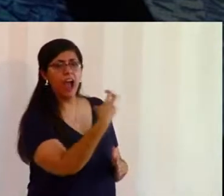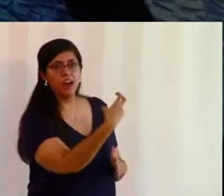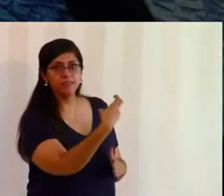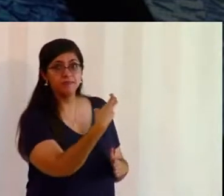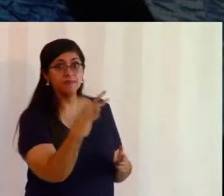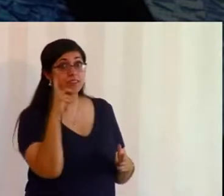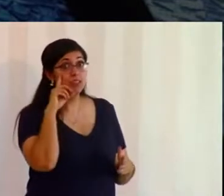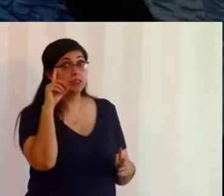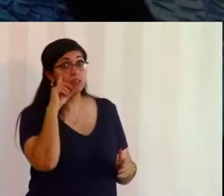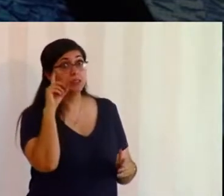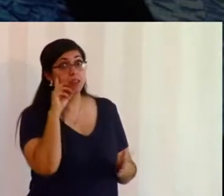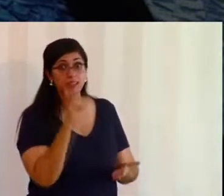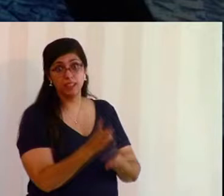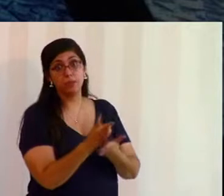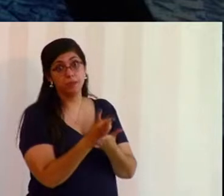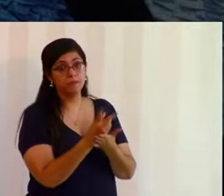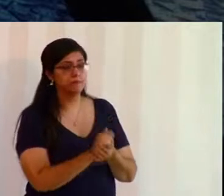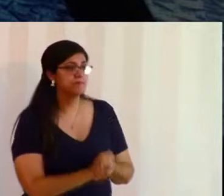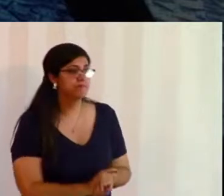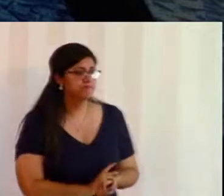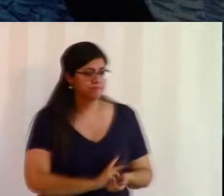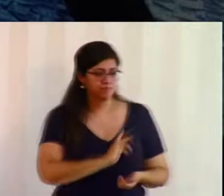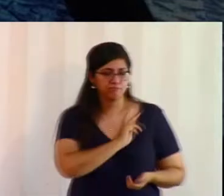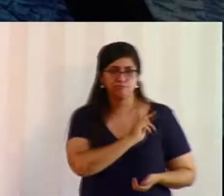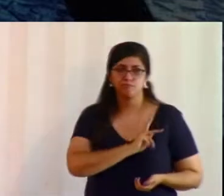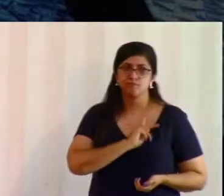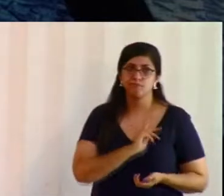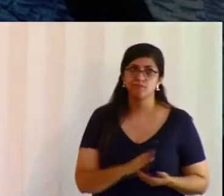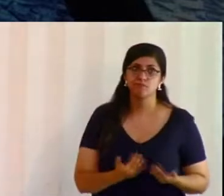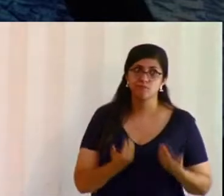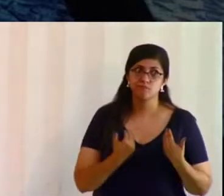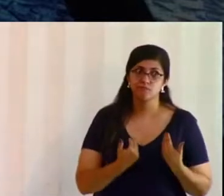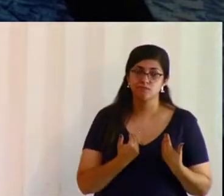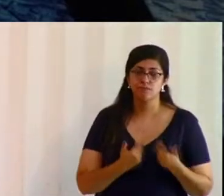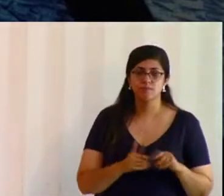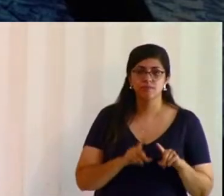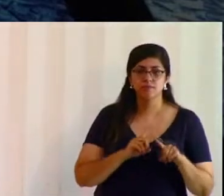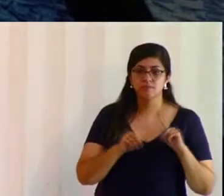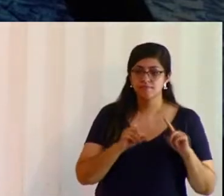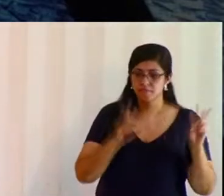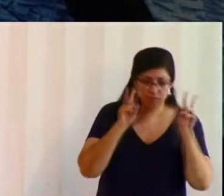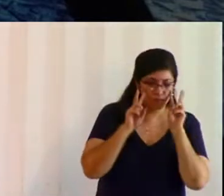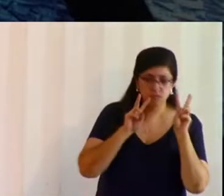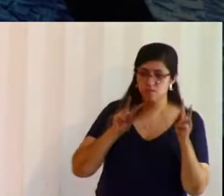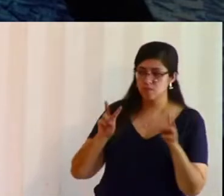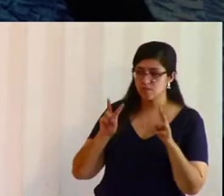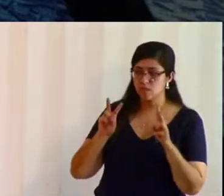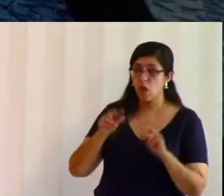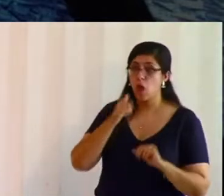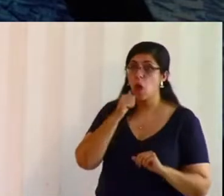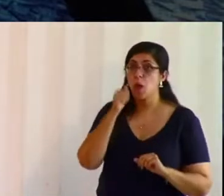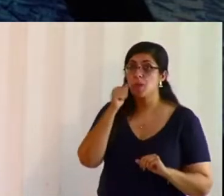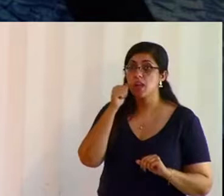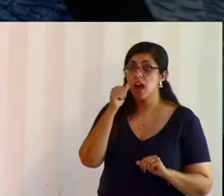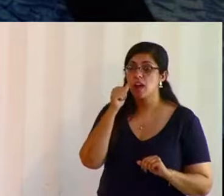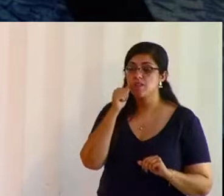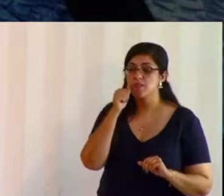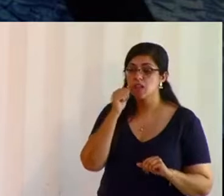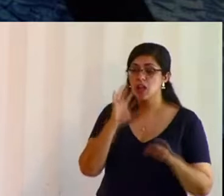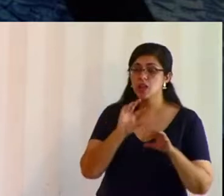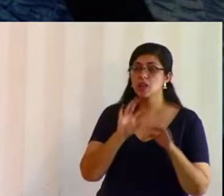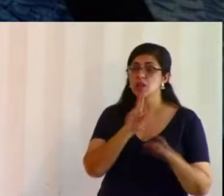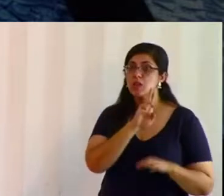muitos dias. Então Paulo, já indignado, voltando-se, disse ao Espírito: em nome de